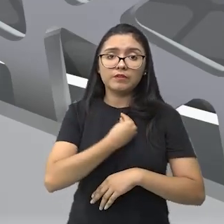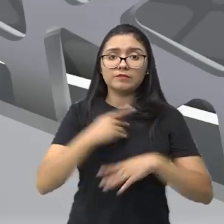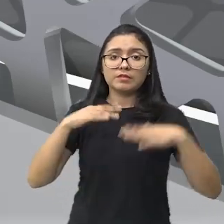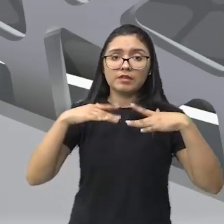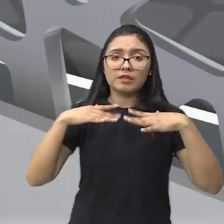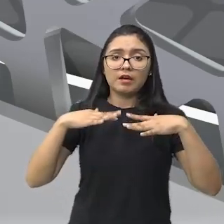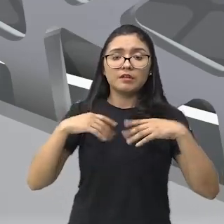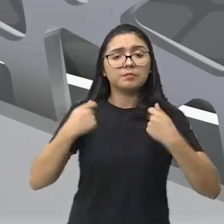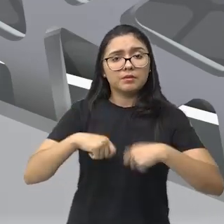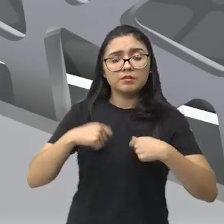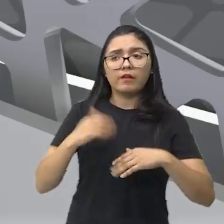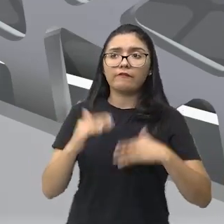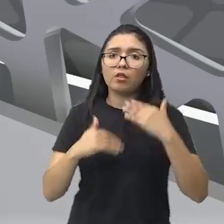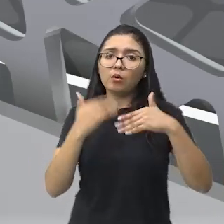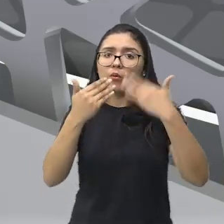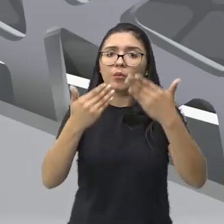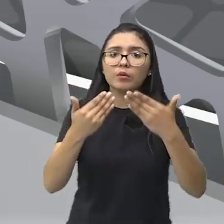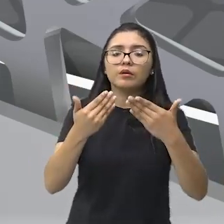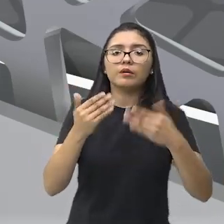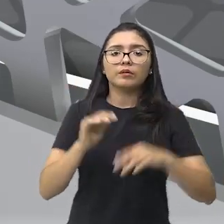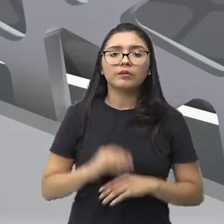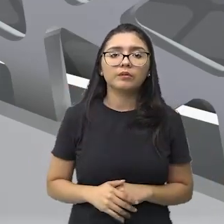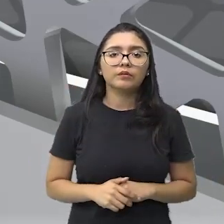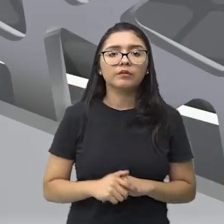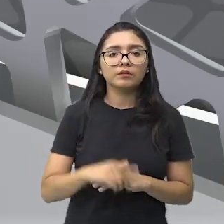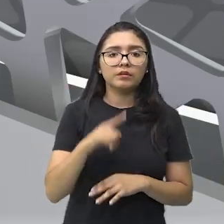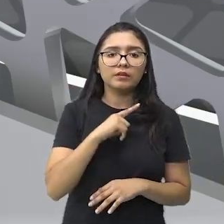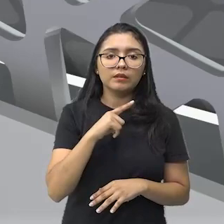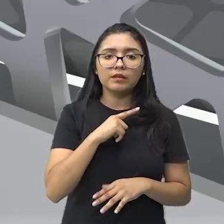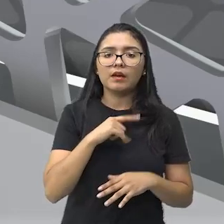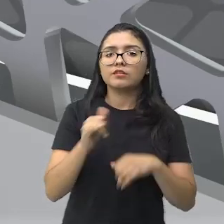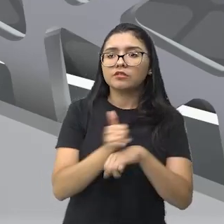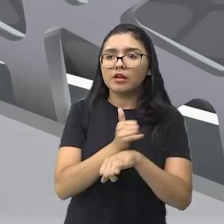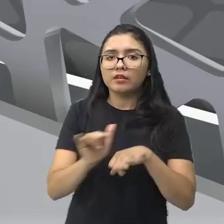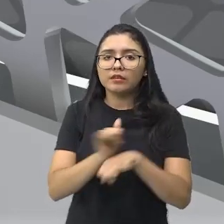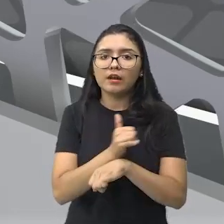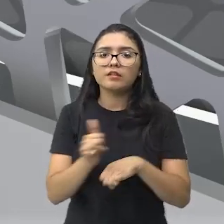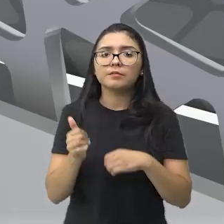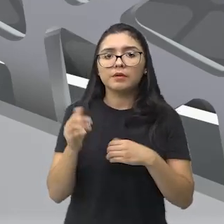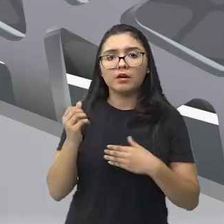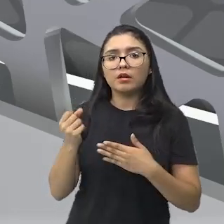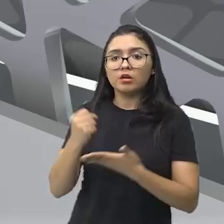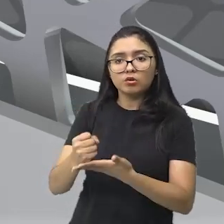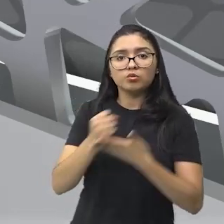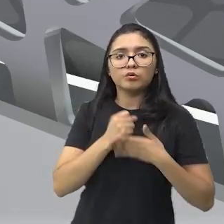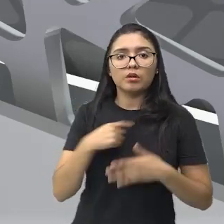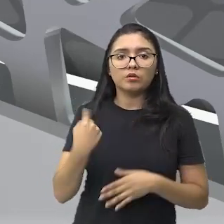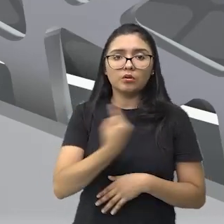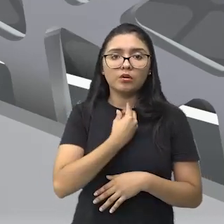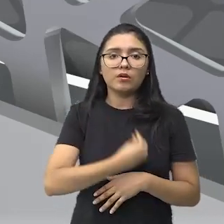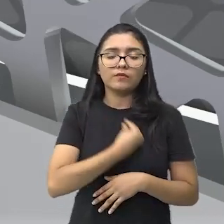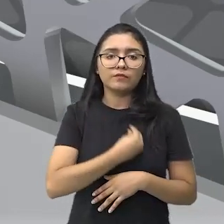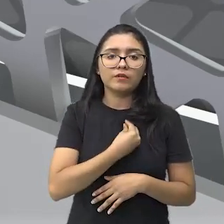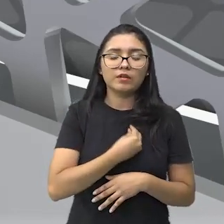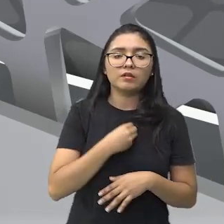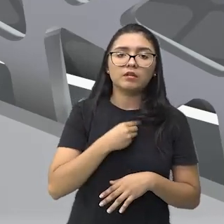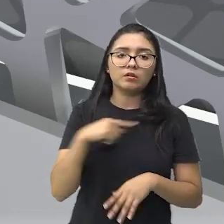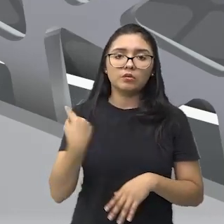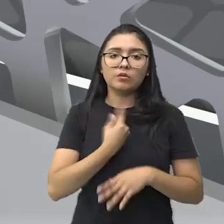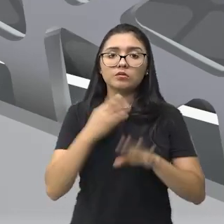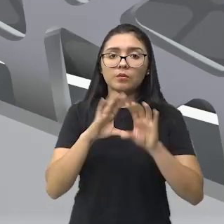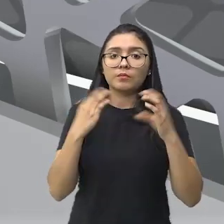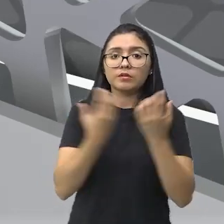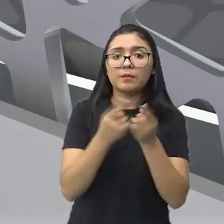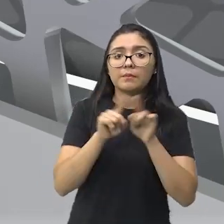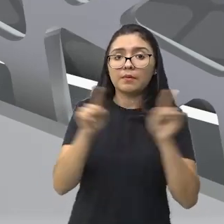sim evoluir, justamente criar mecanismos que facilitem a nossa vida, a nossa comunidade, mas nós